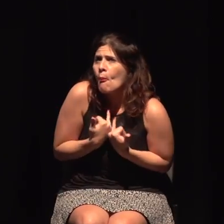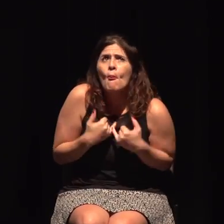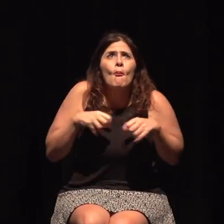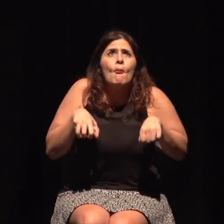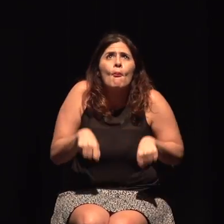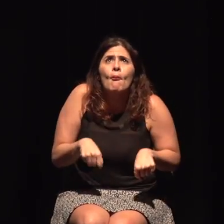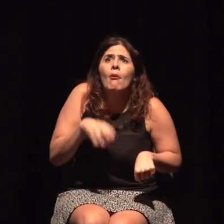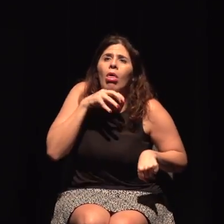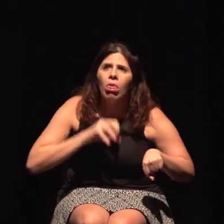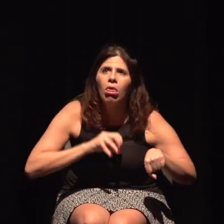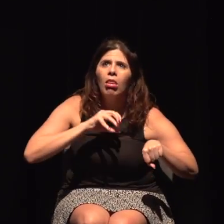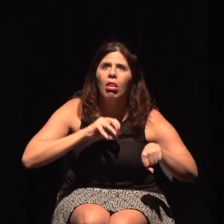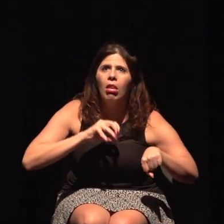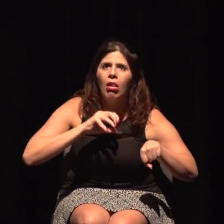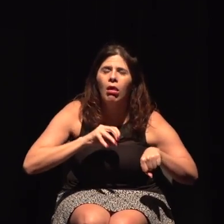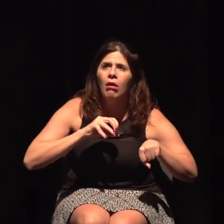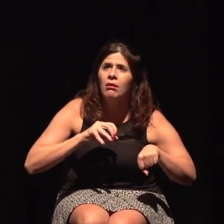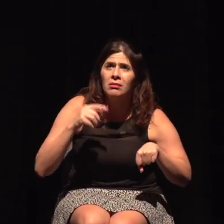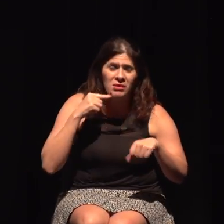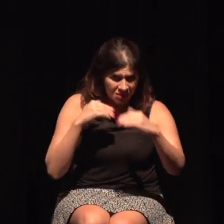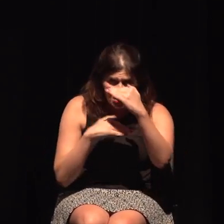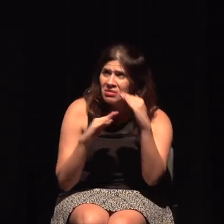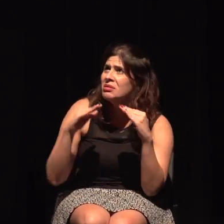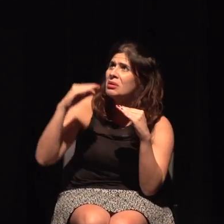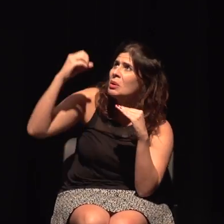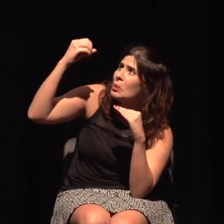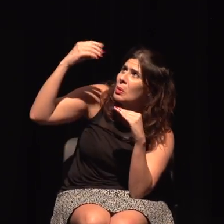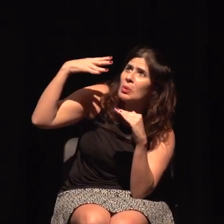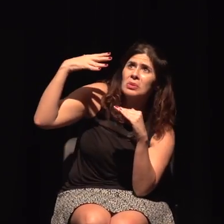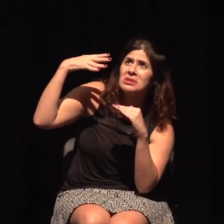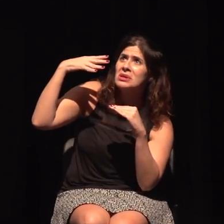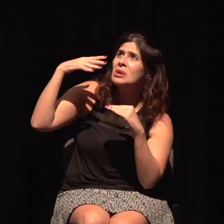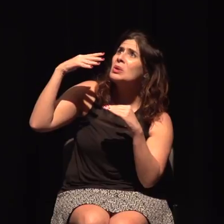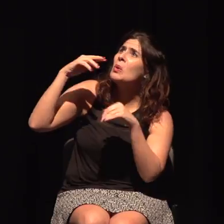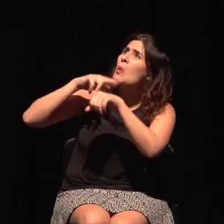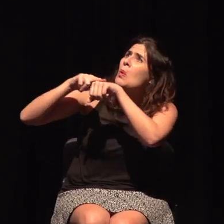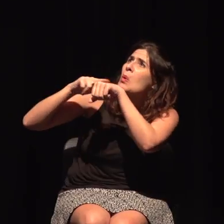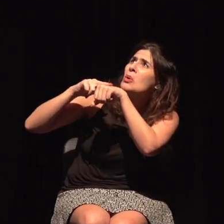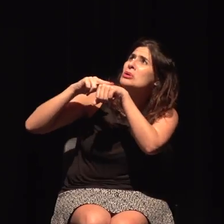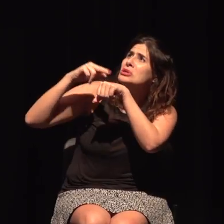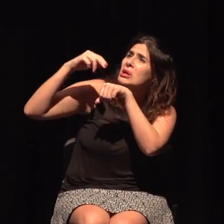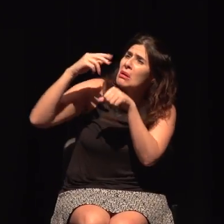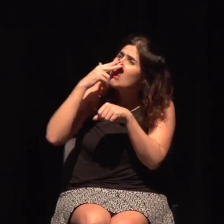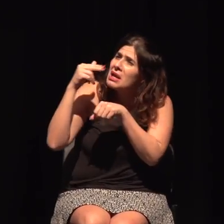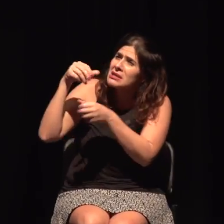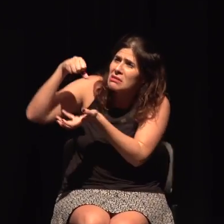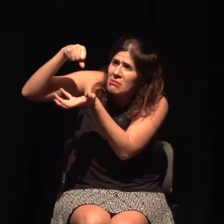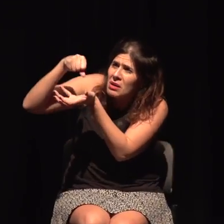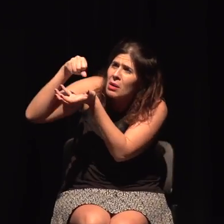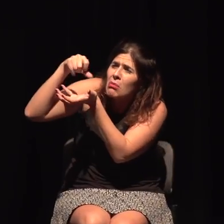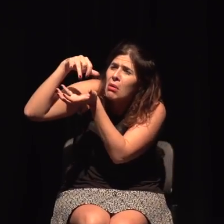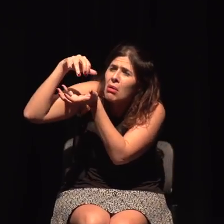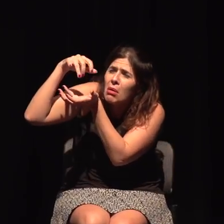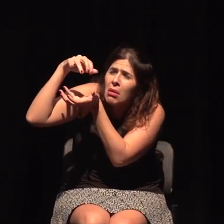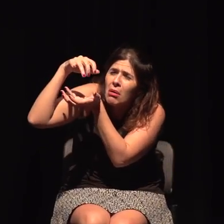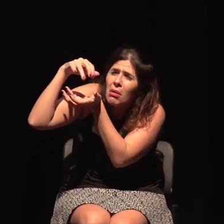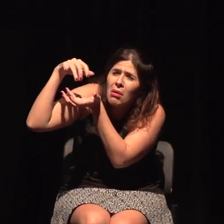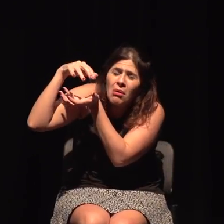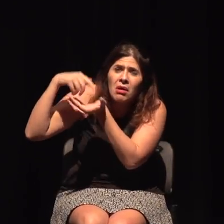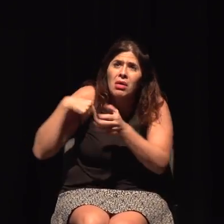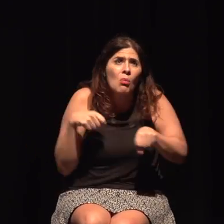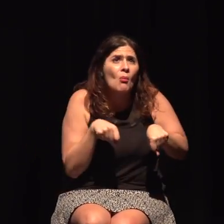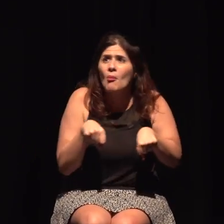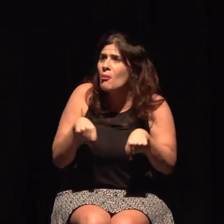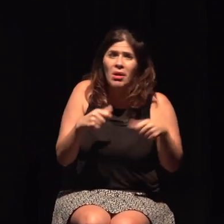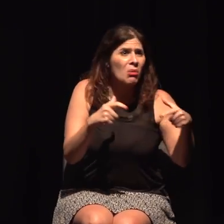palavras suficientes. Dentro do último cubo é essa luz arroxeada, mais lamparina que crepúsculo. Eu nem deveria estar aqui, outro deveria estar